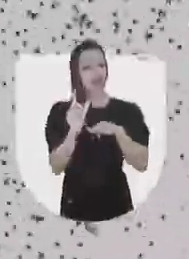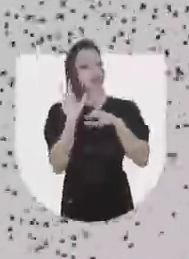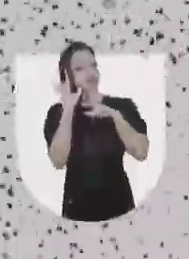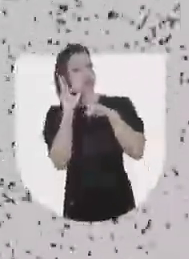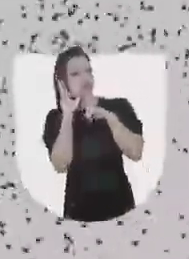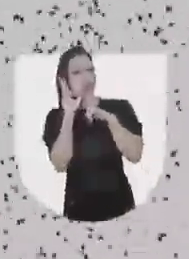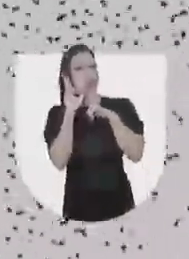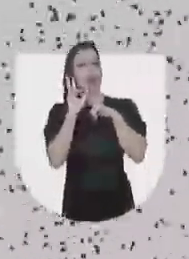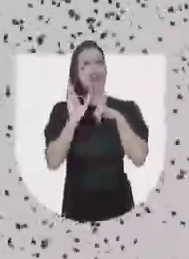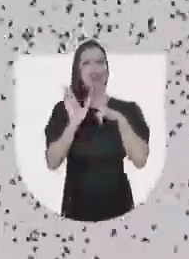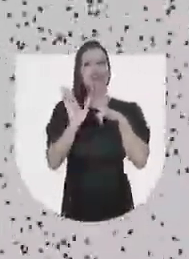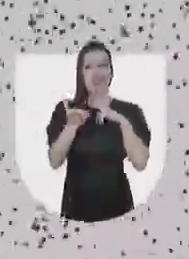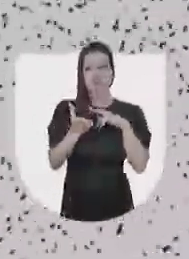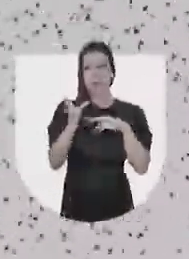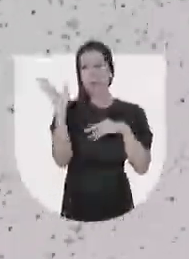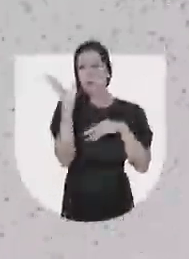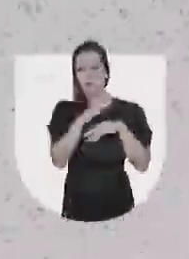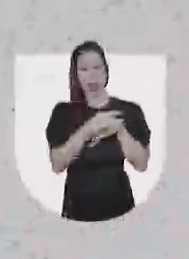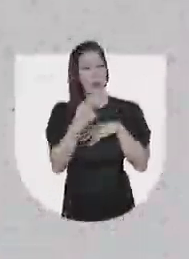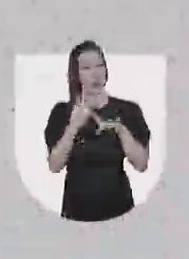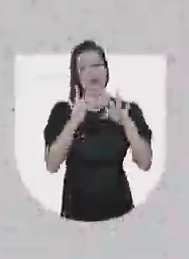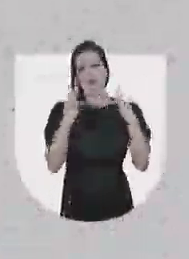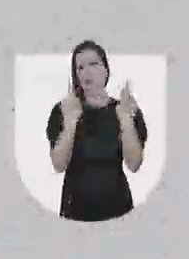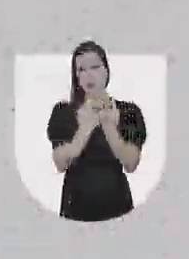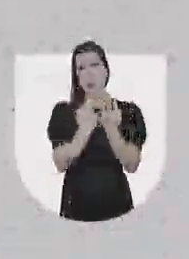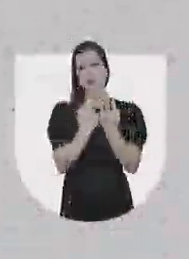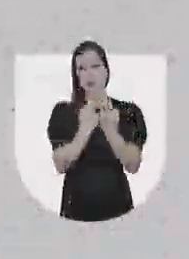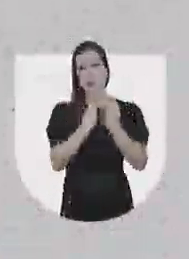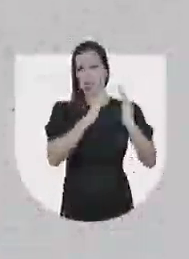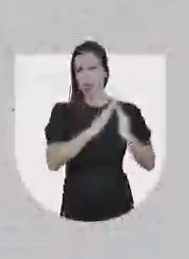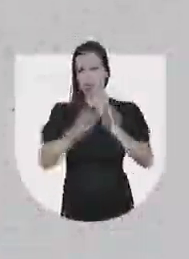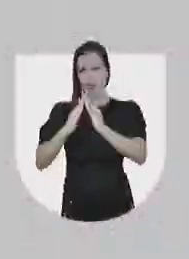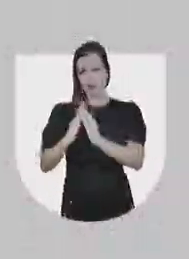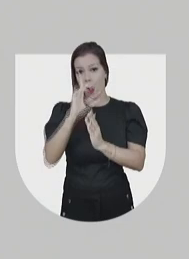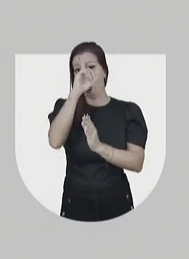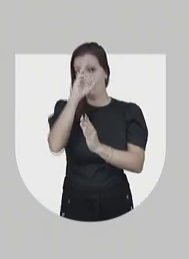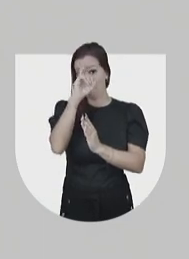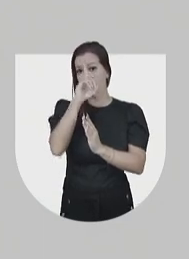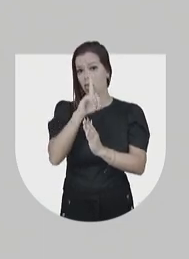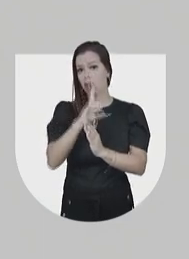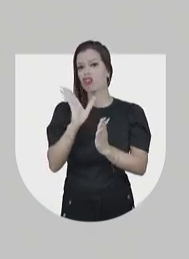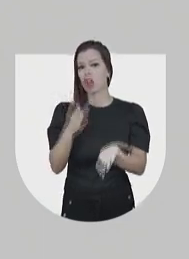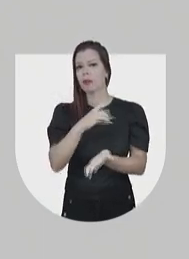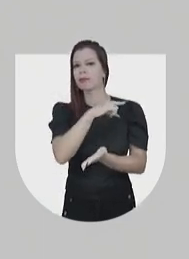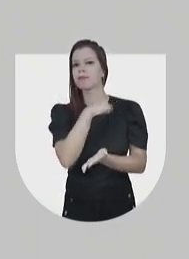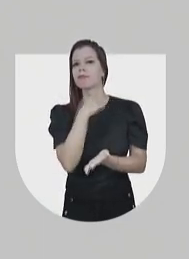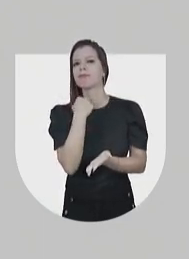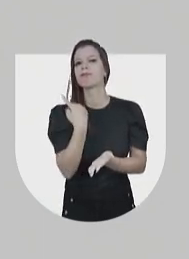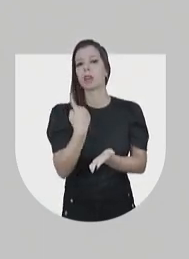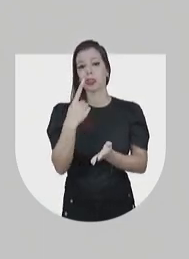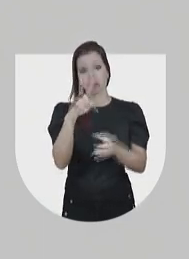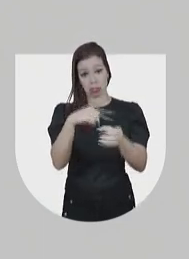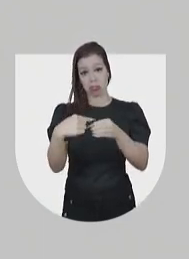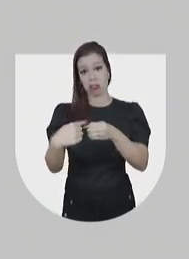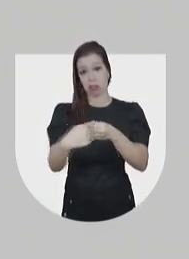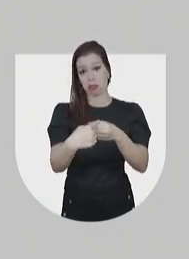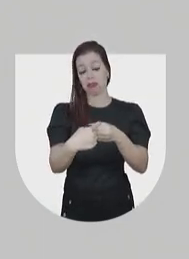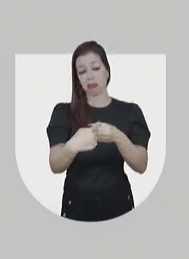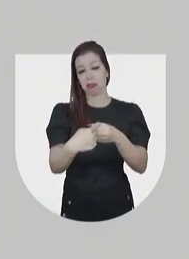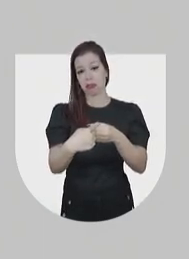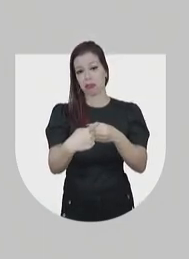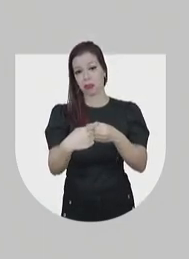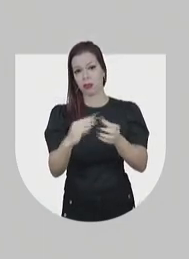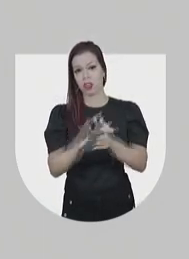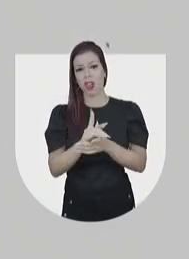dormir. É, eu já fiz mal para sua família. Já mandei seus vizinhos pro hospital. Eu já levei a óbito gente da sua